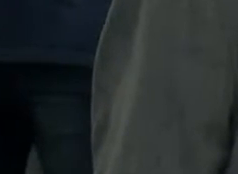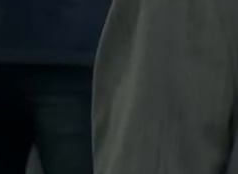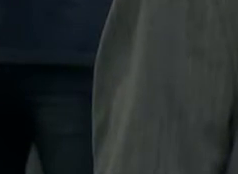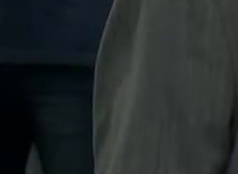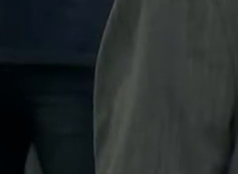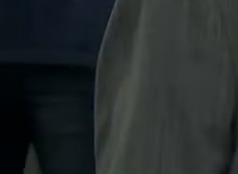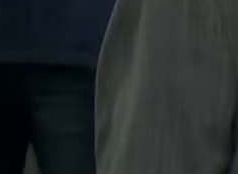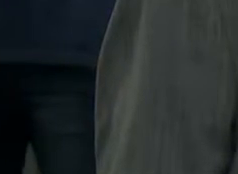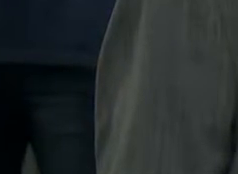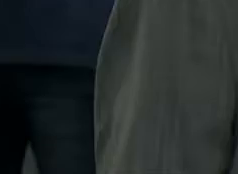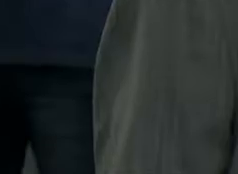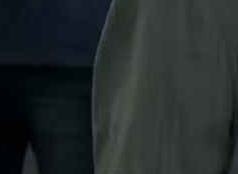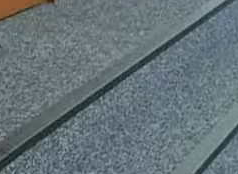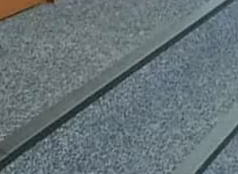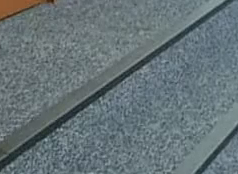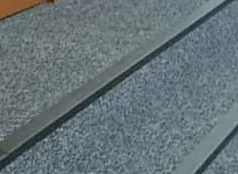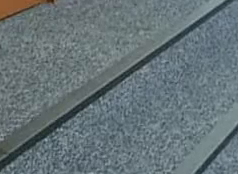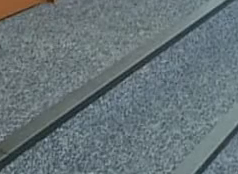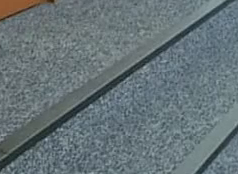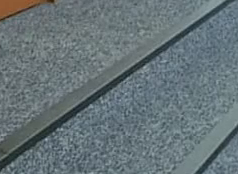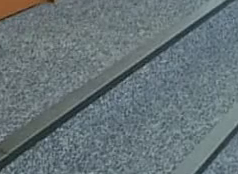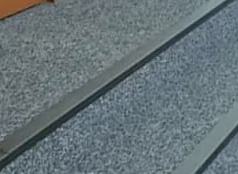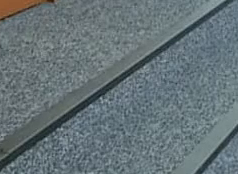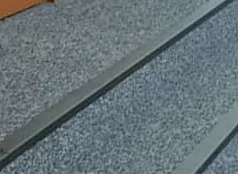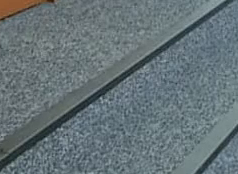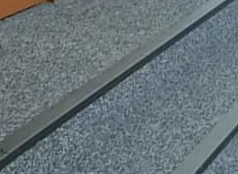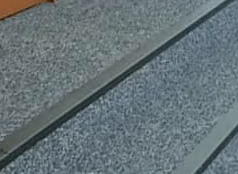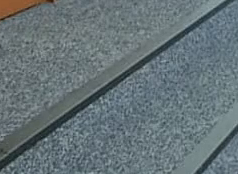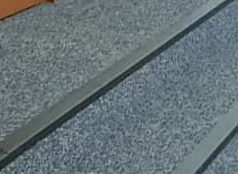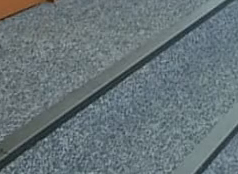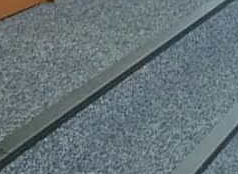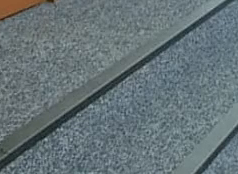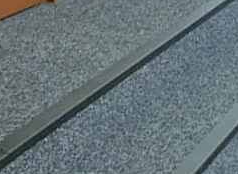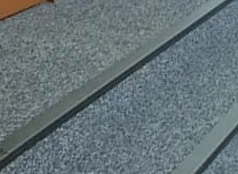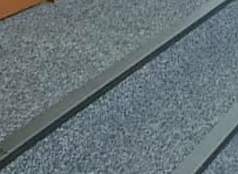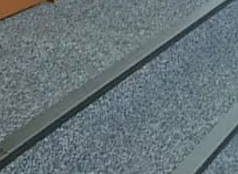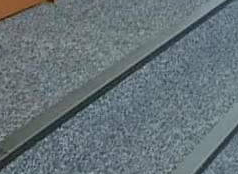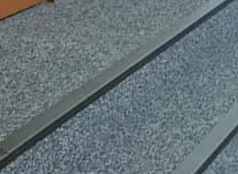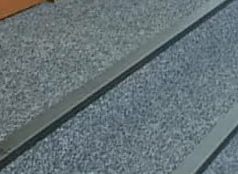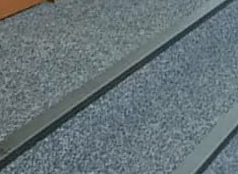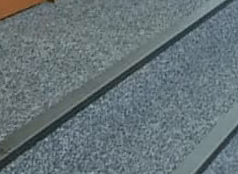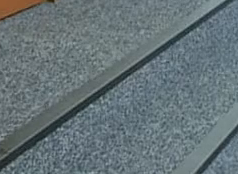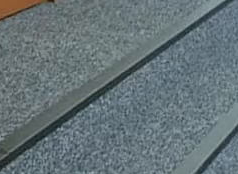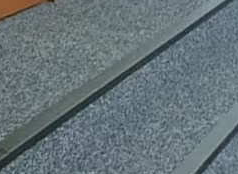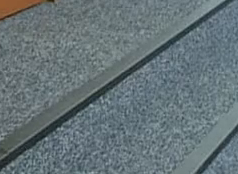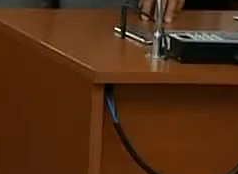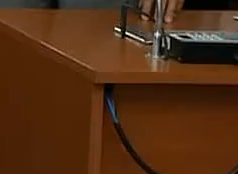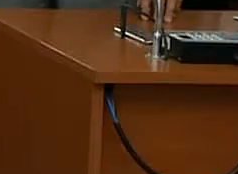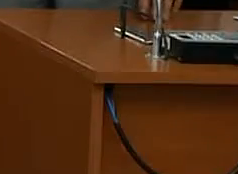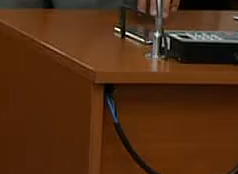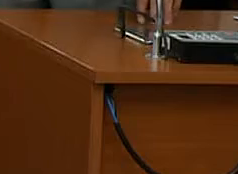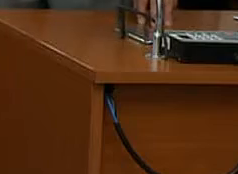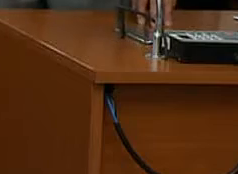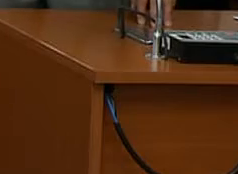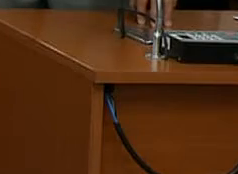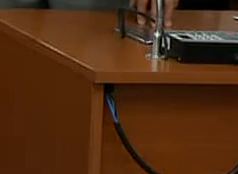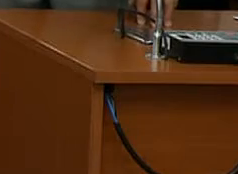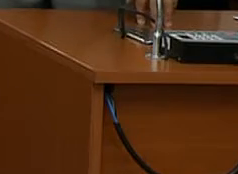Santos também na reunião se posicionou, mas eu vou além disso, fora o kit escolar, dar os